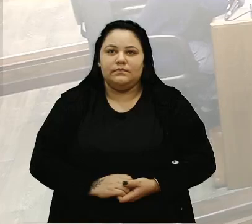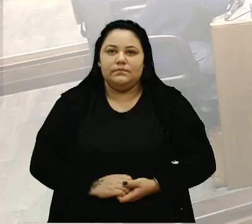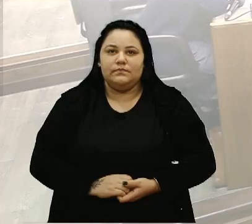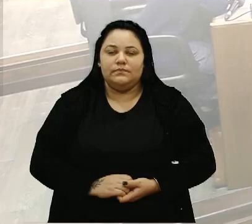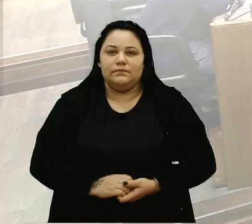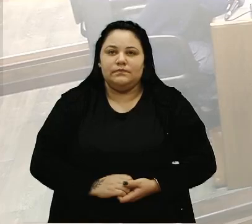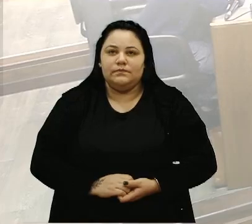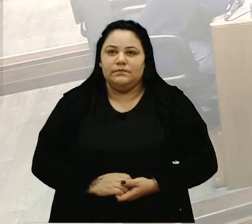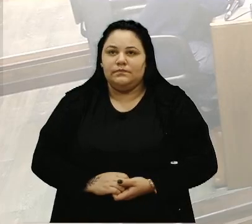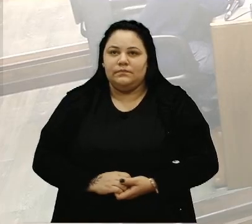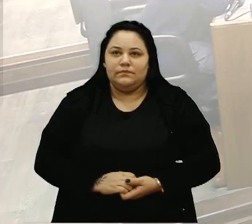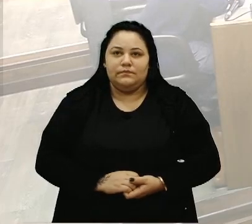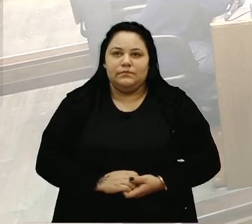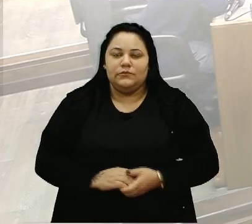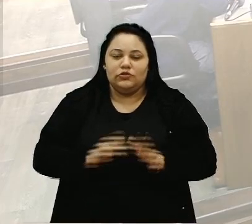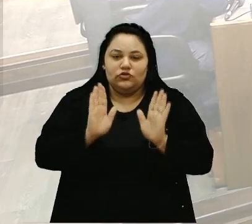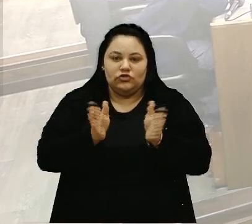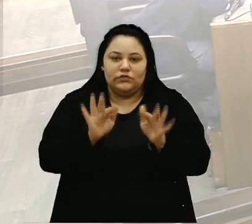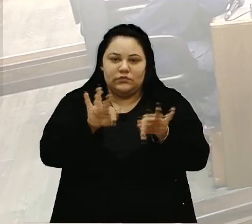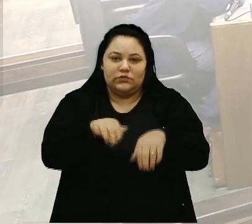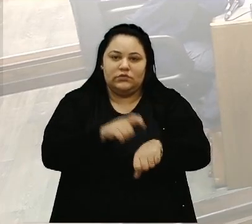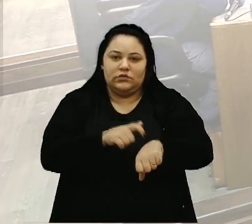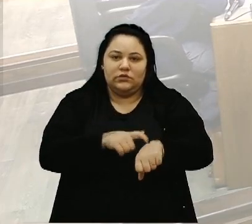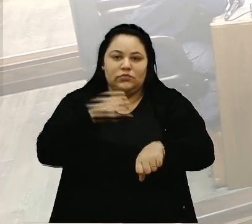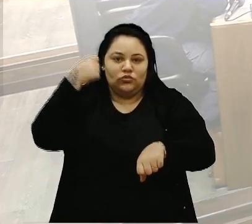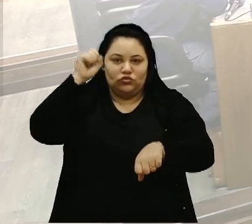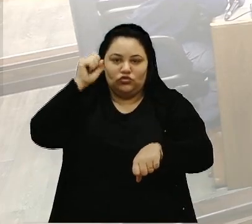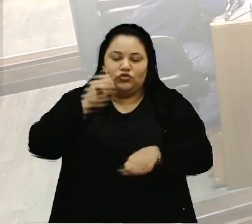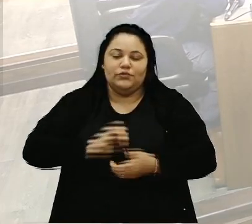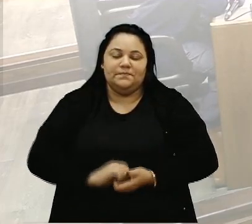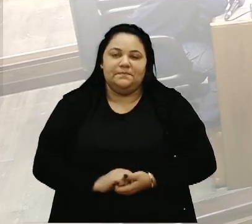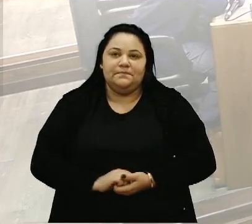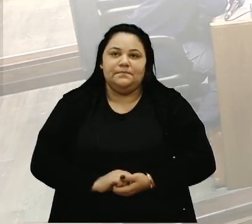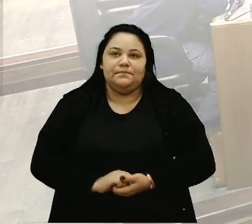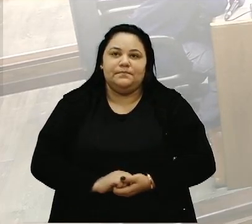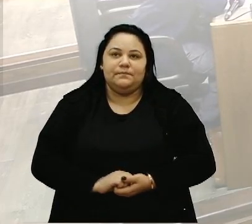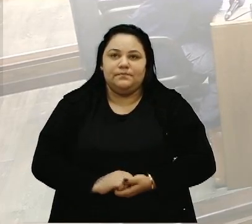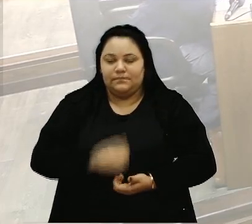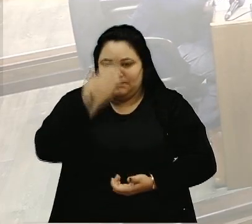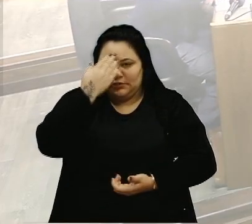já encerrou o seu tempo, vereador. Xuxa, de declaração de voto. Obrigado, presidente.